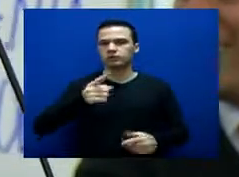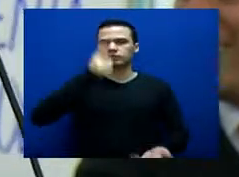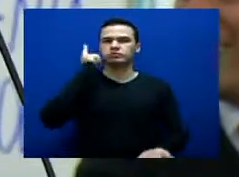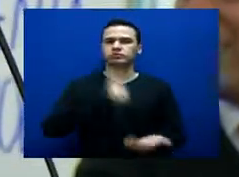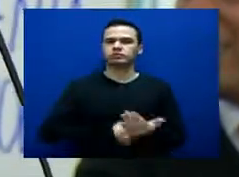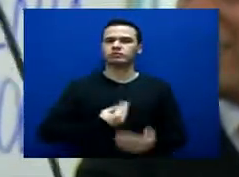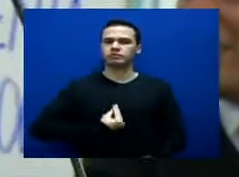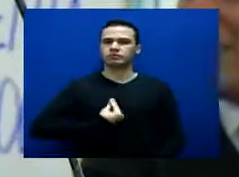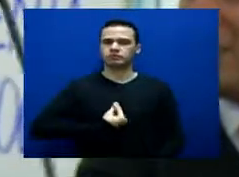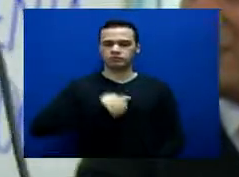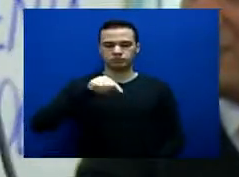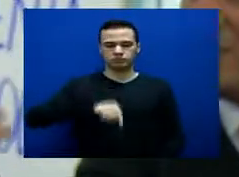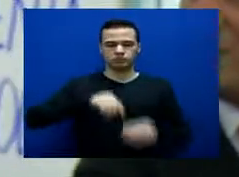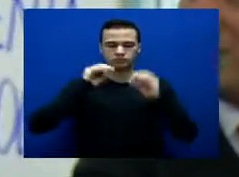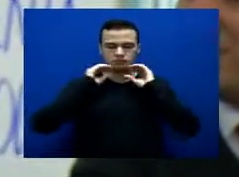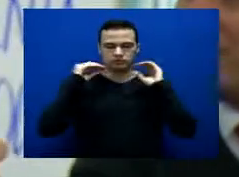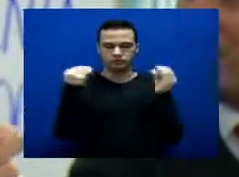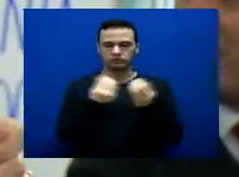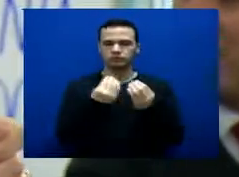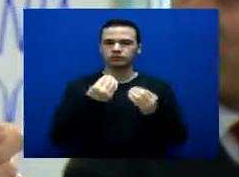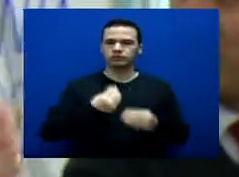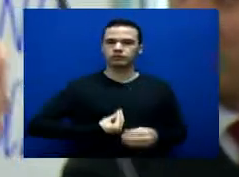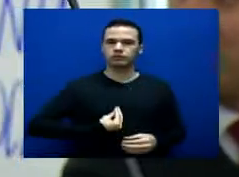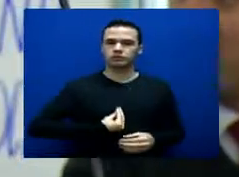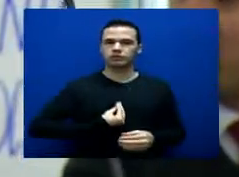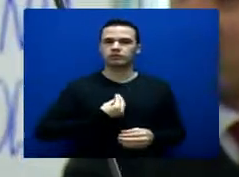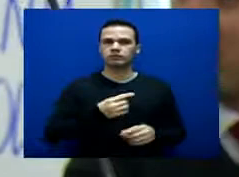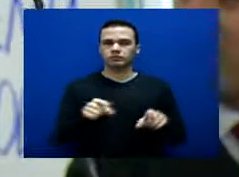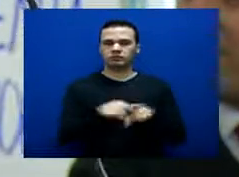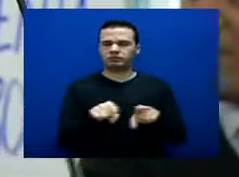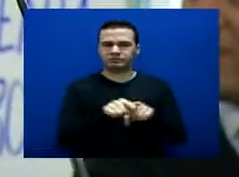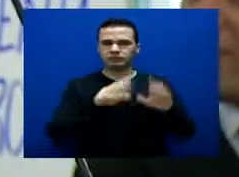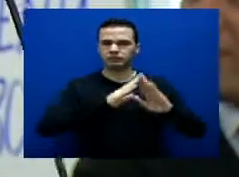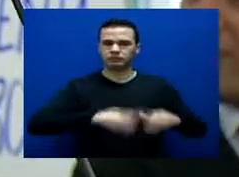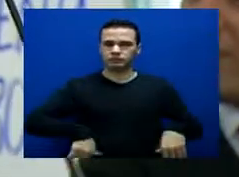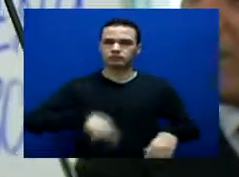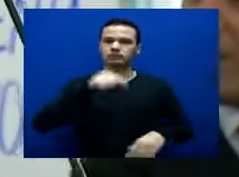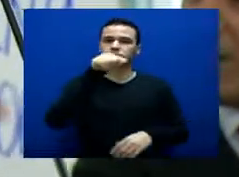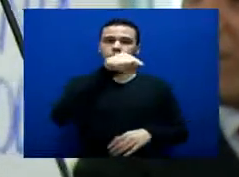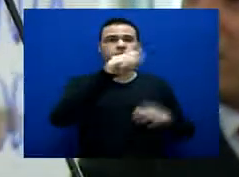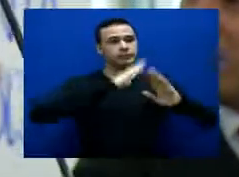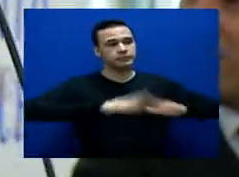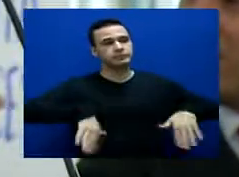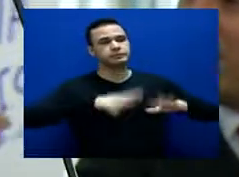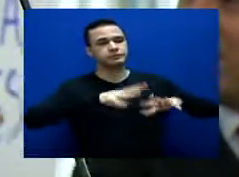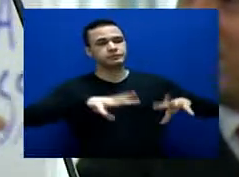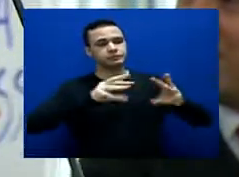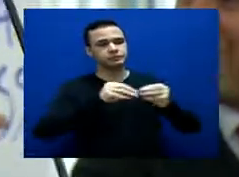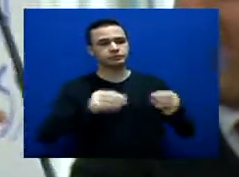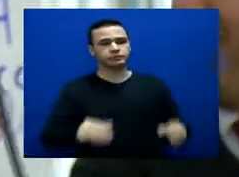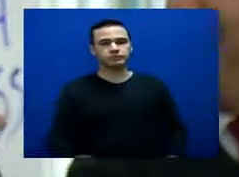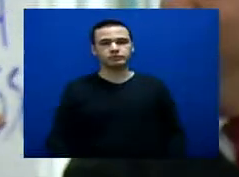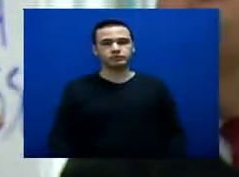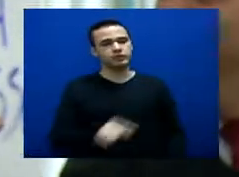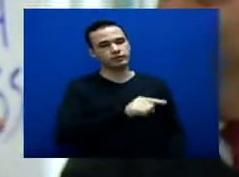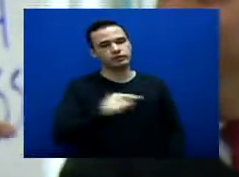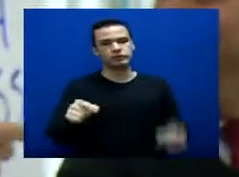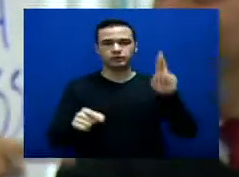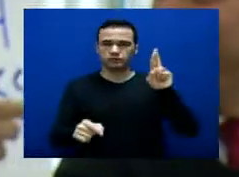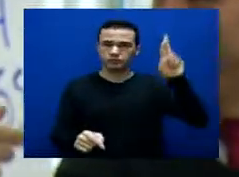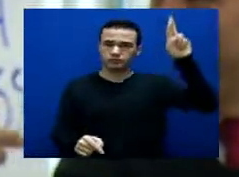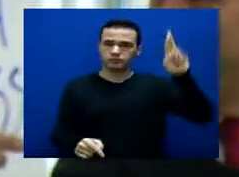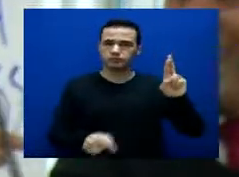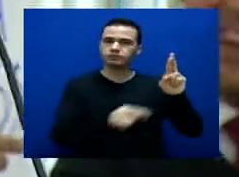compromisso de vir hoje e acompanhar a sessão e cobrar aí da população, né, cobrar dos representantes